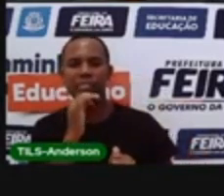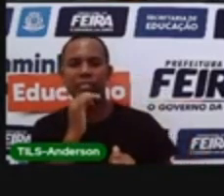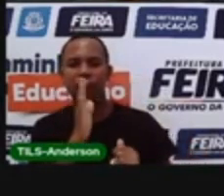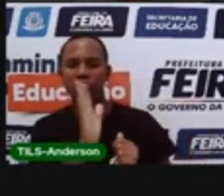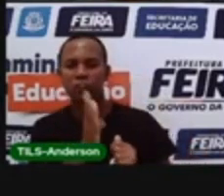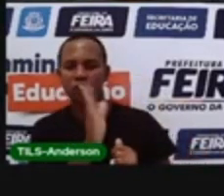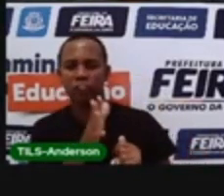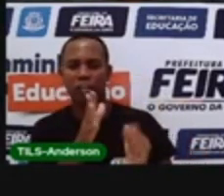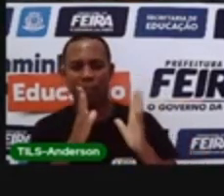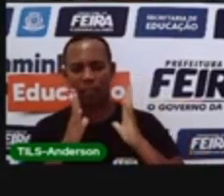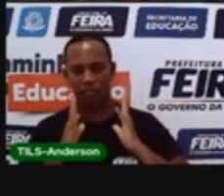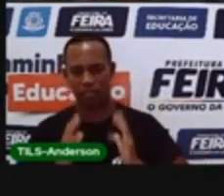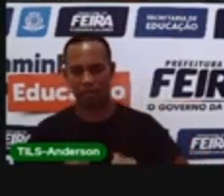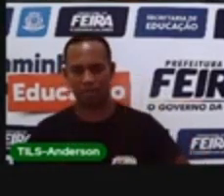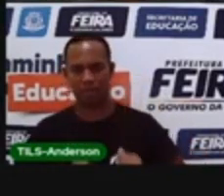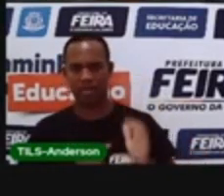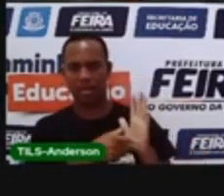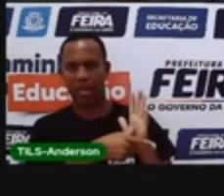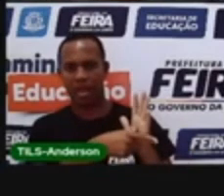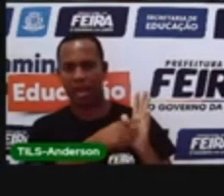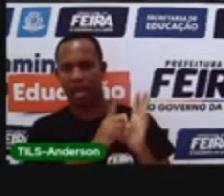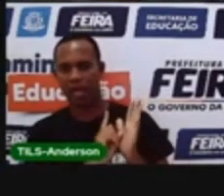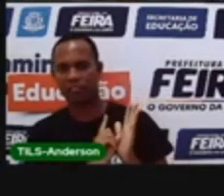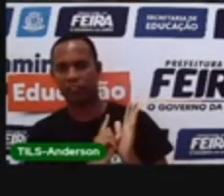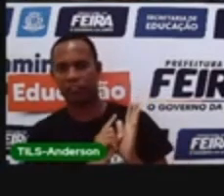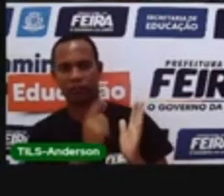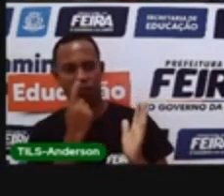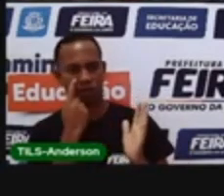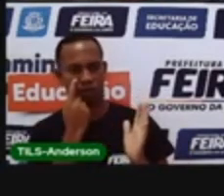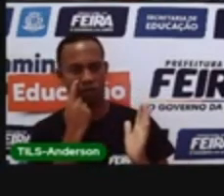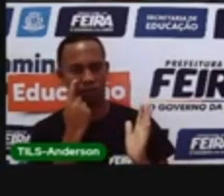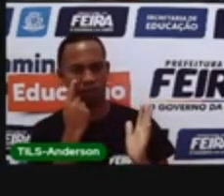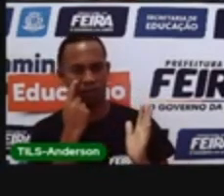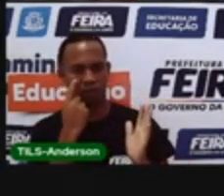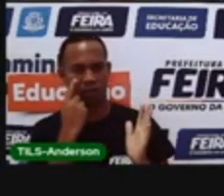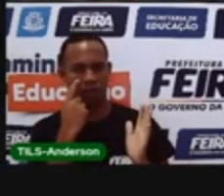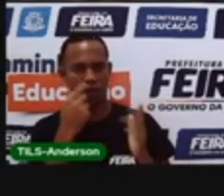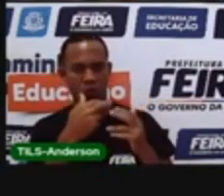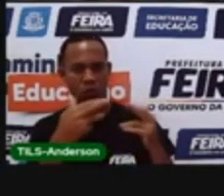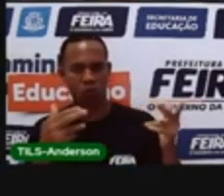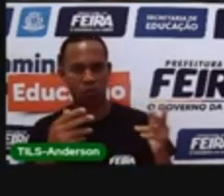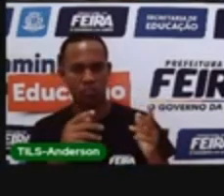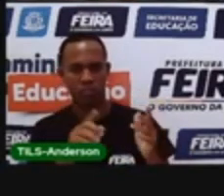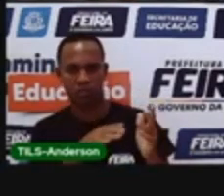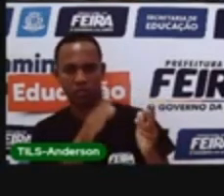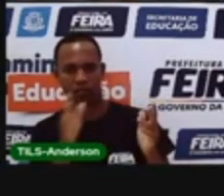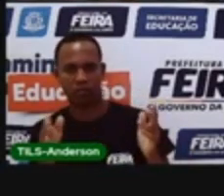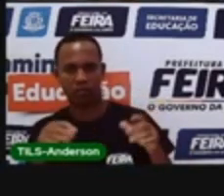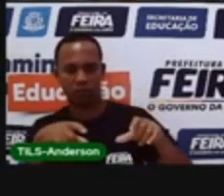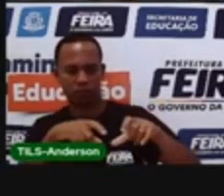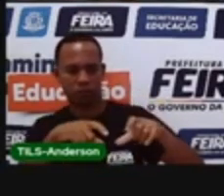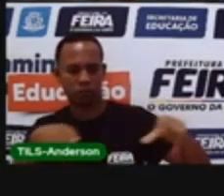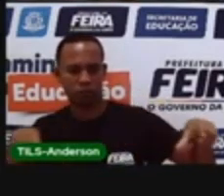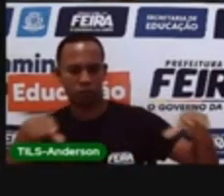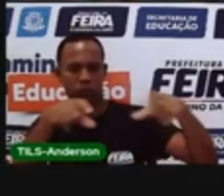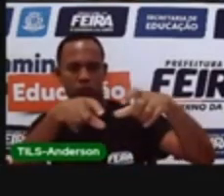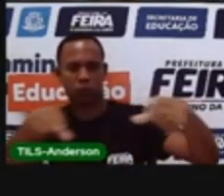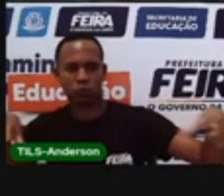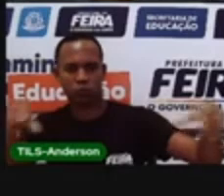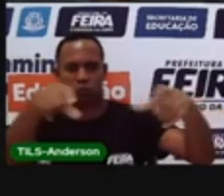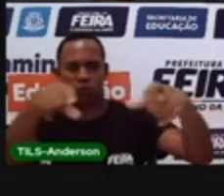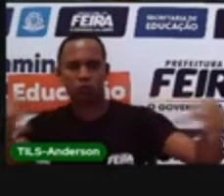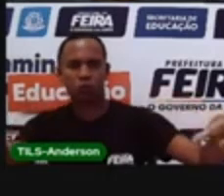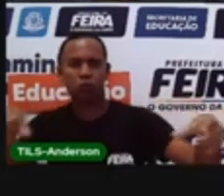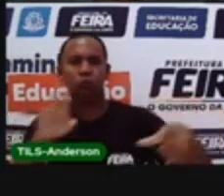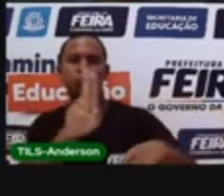limpa, mas que se a gente olhar bem direitinho, a gente vai ver, ó, algumas coisas lá no fundinho. Esse é o sistema, na verdade, que